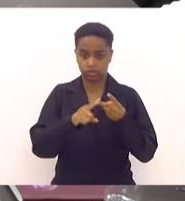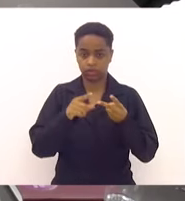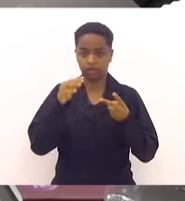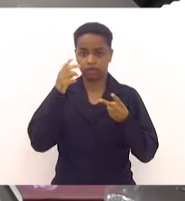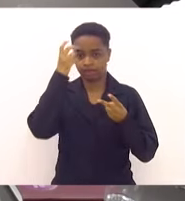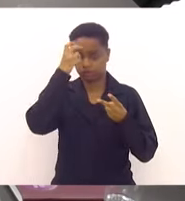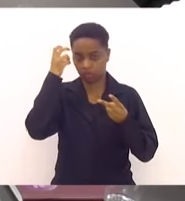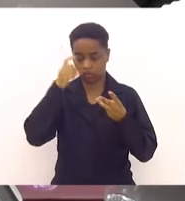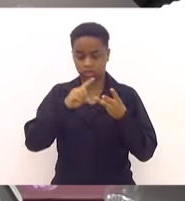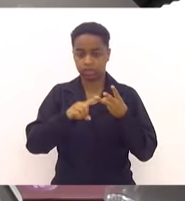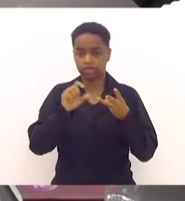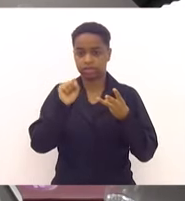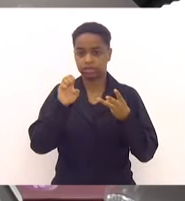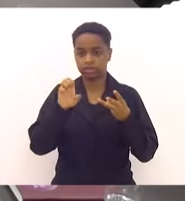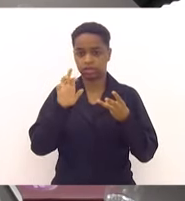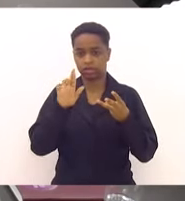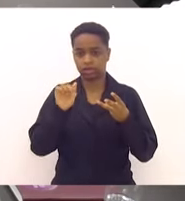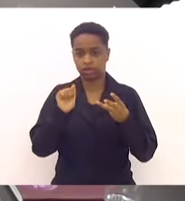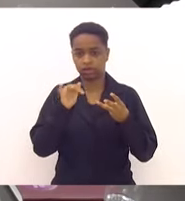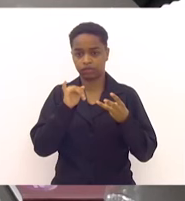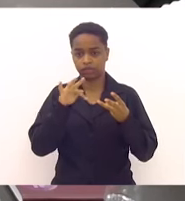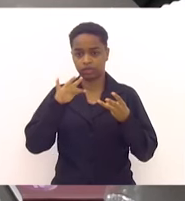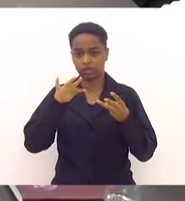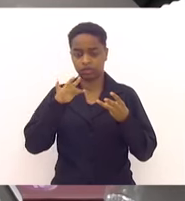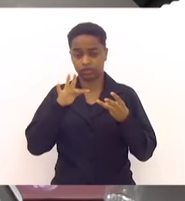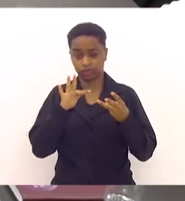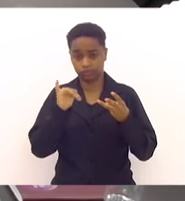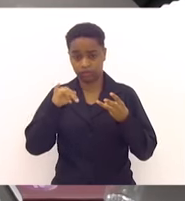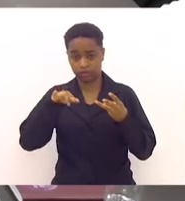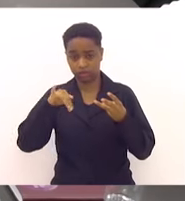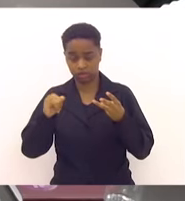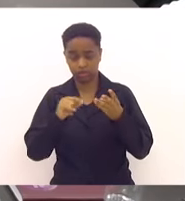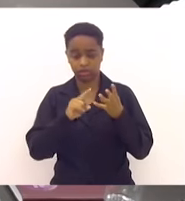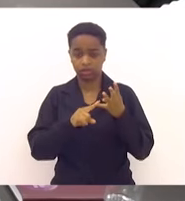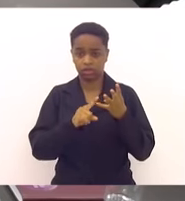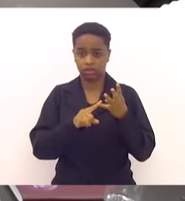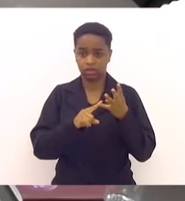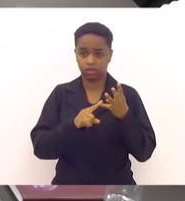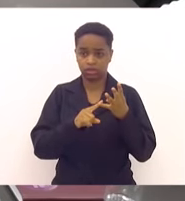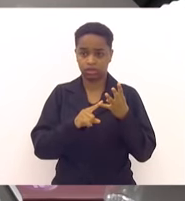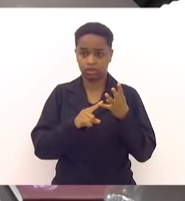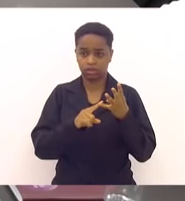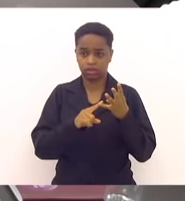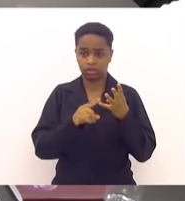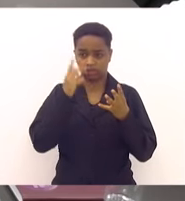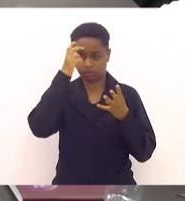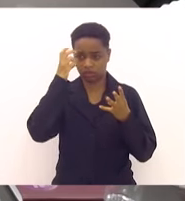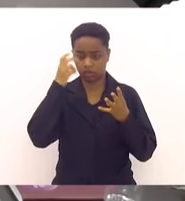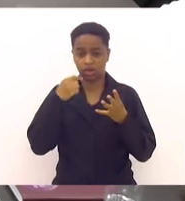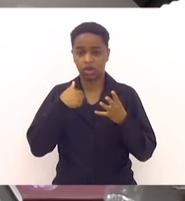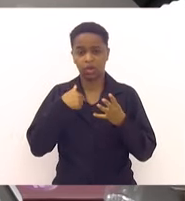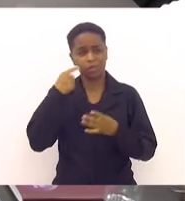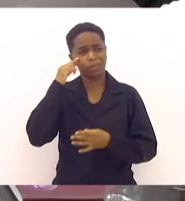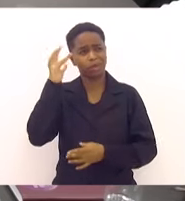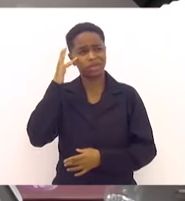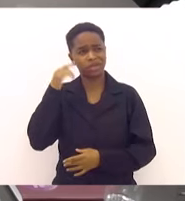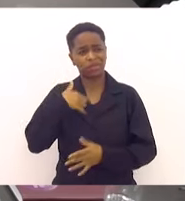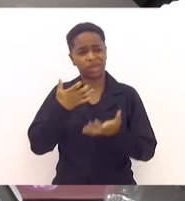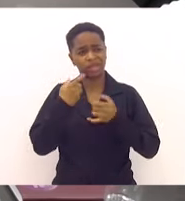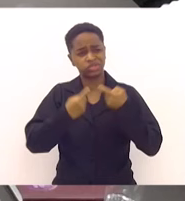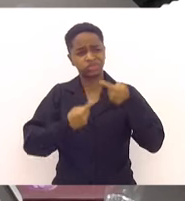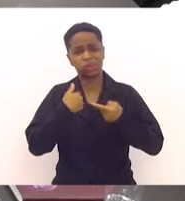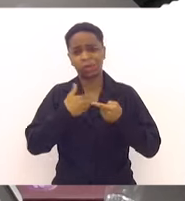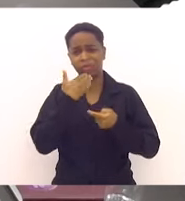também vou me inscrever para discutir. Deputado Luiz Paulo. Fiquei com a sensação que eu estava tão querendo discutir que eu tinha pedido na frente de todo mundo, mas eu acho que